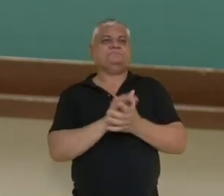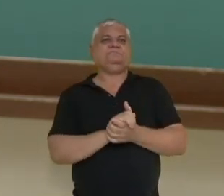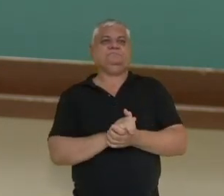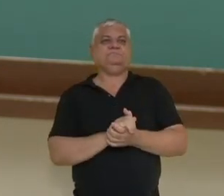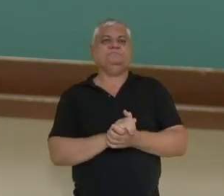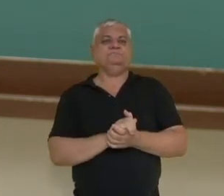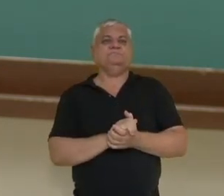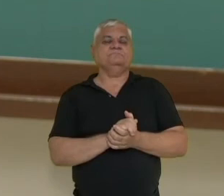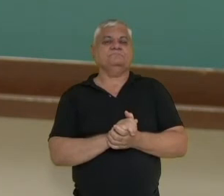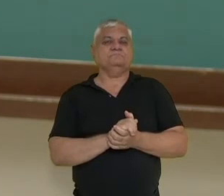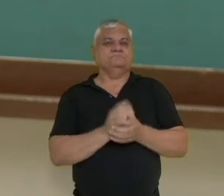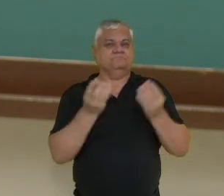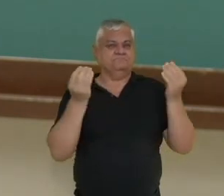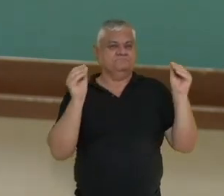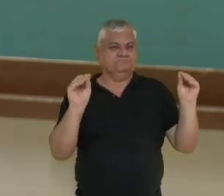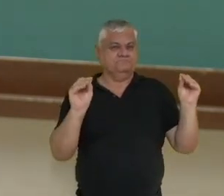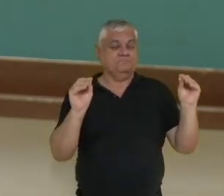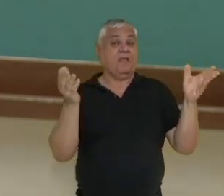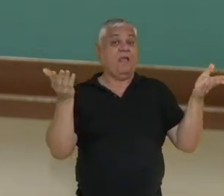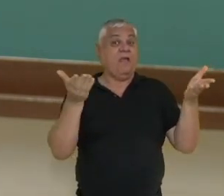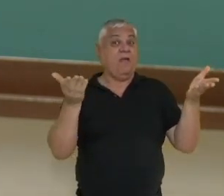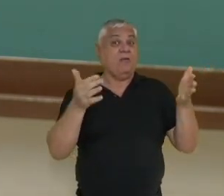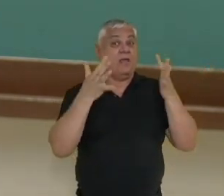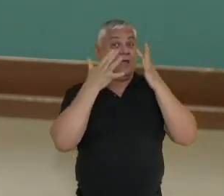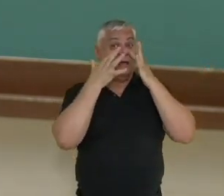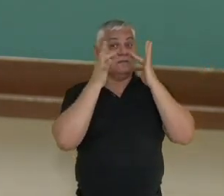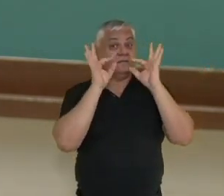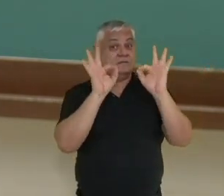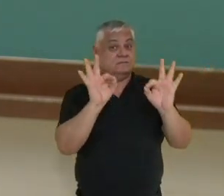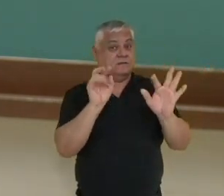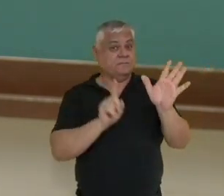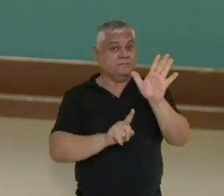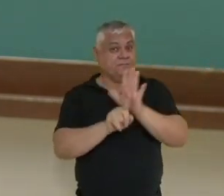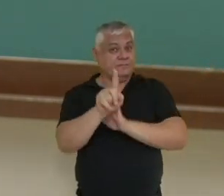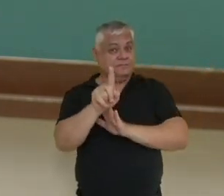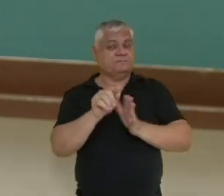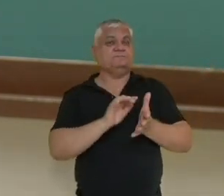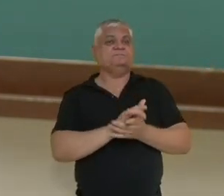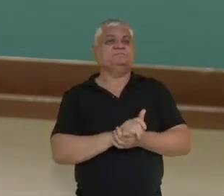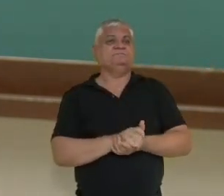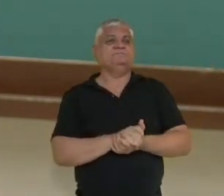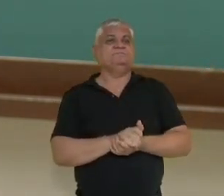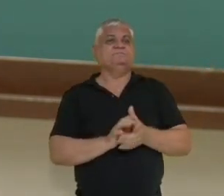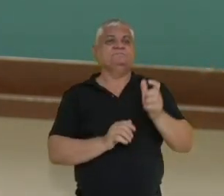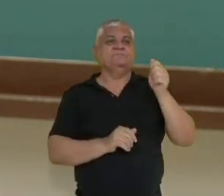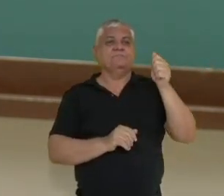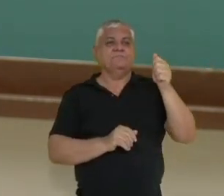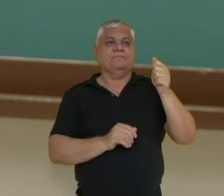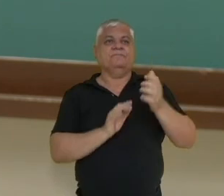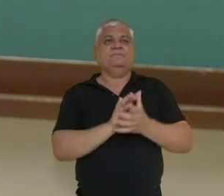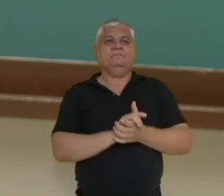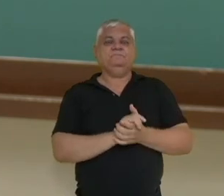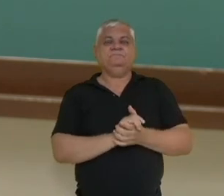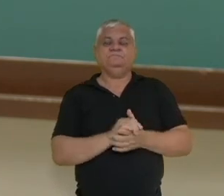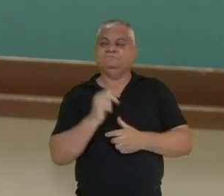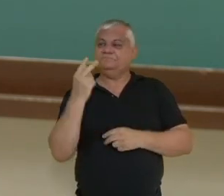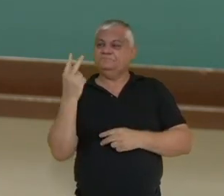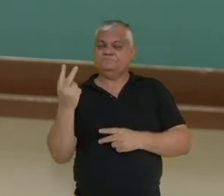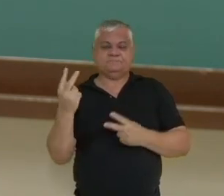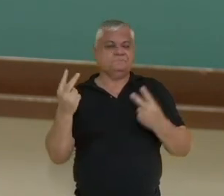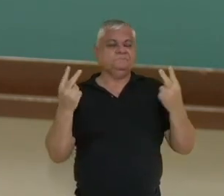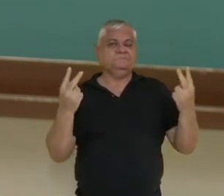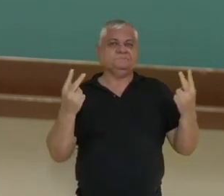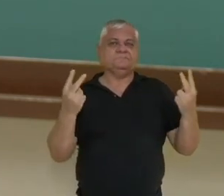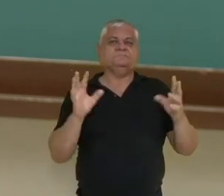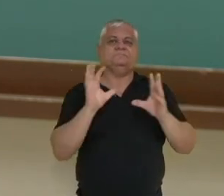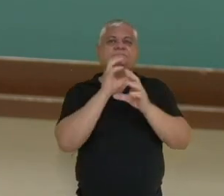essa é a pontuação. Agora, preste atenção nas perguntas. Letra A. Para cada dupla,